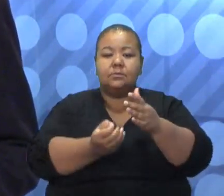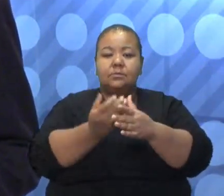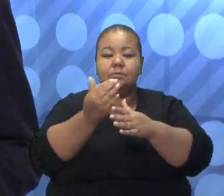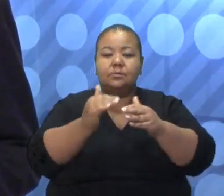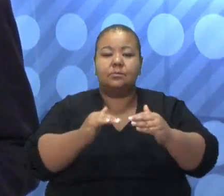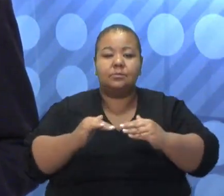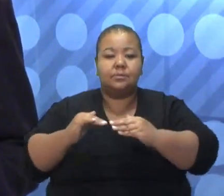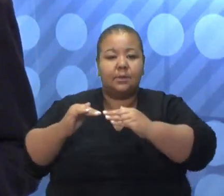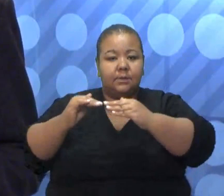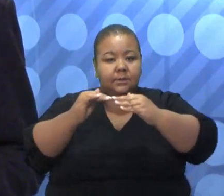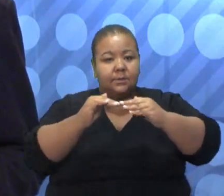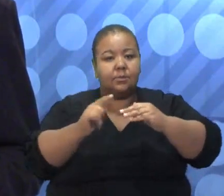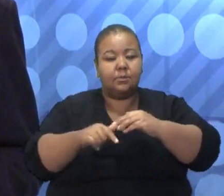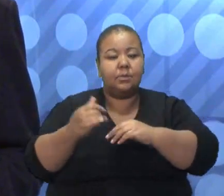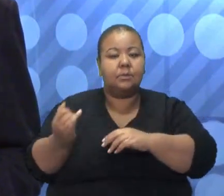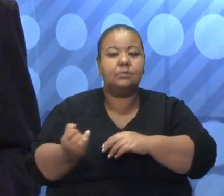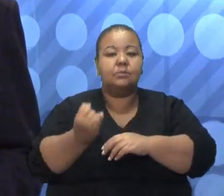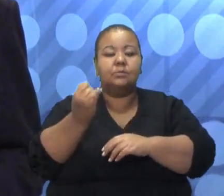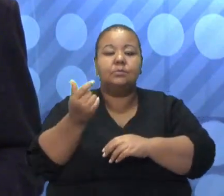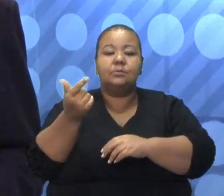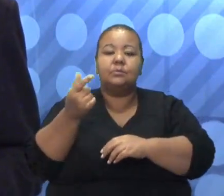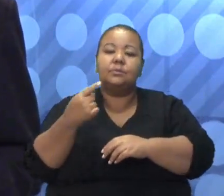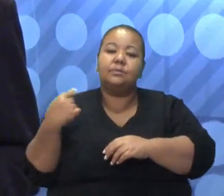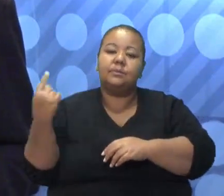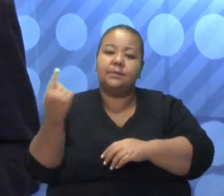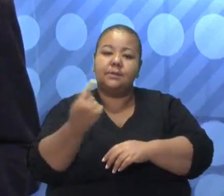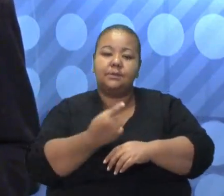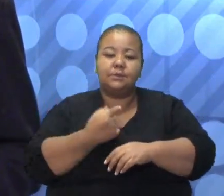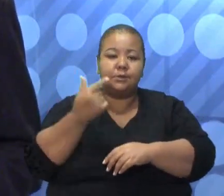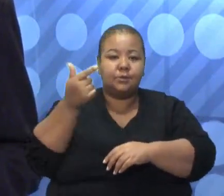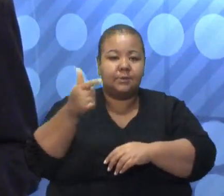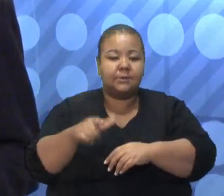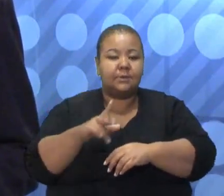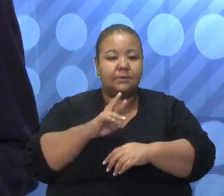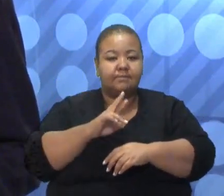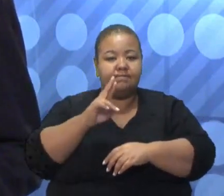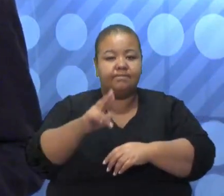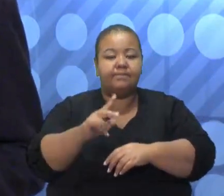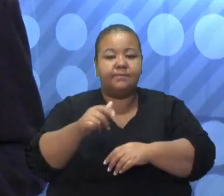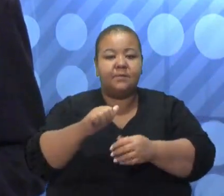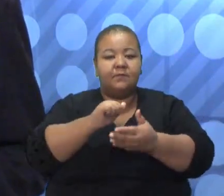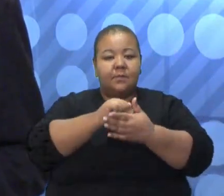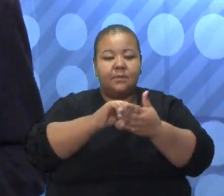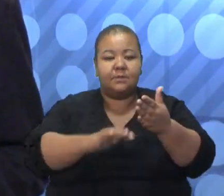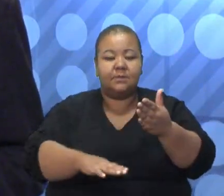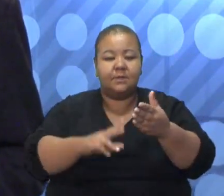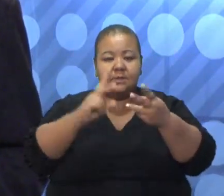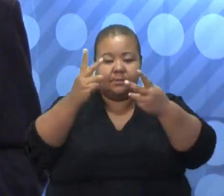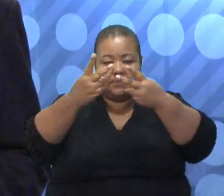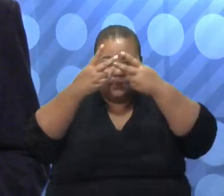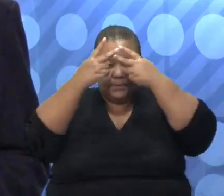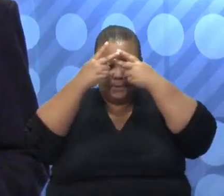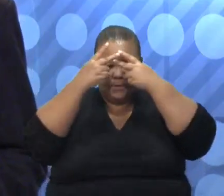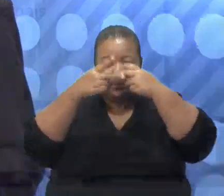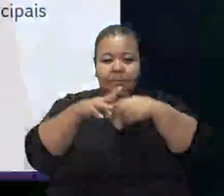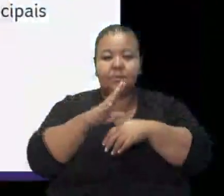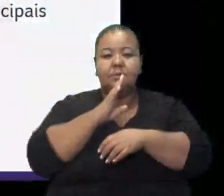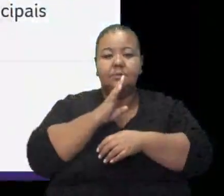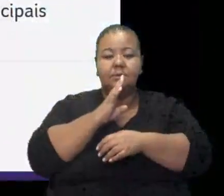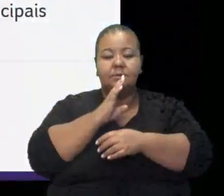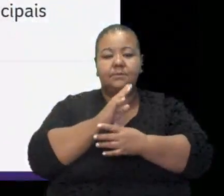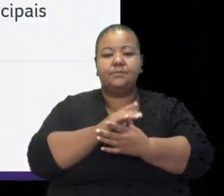é sempre ideal para que a gente consiga fazer os resultados acontecerem. Vamos fazer uma pequena atividade para fixar um pouco mais o nosso